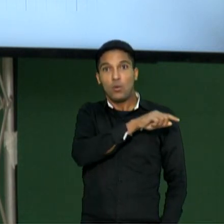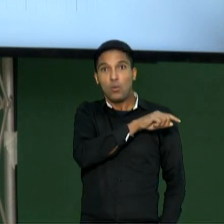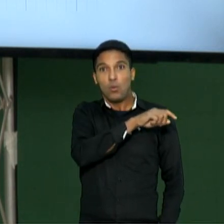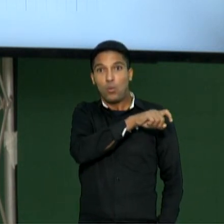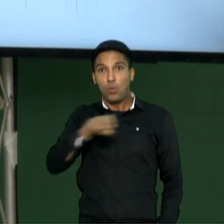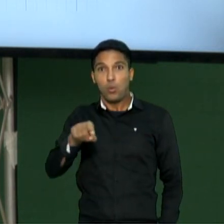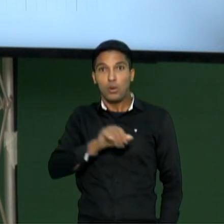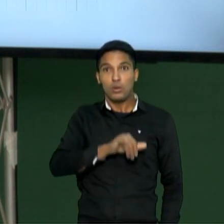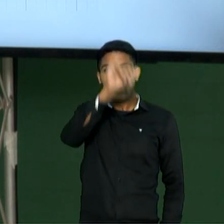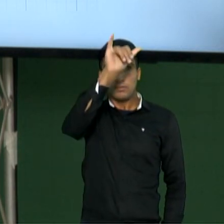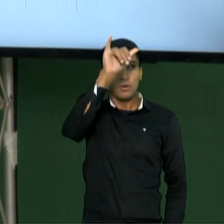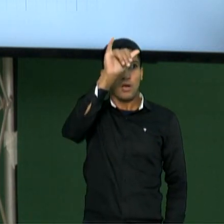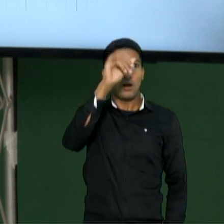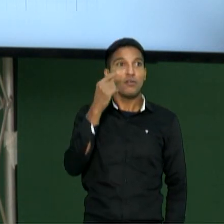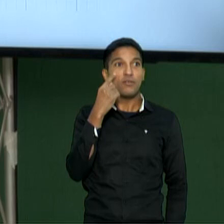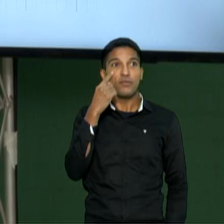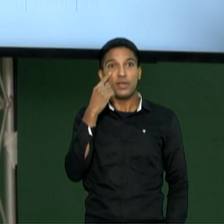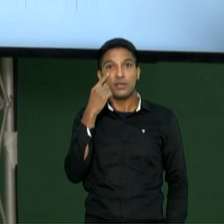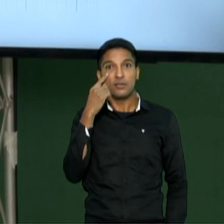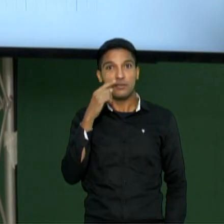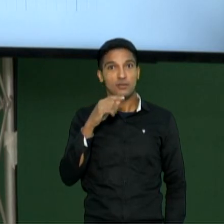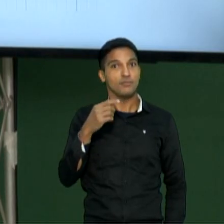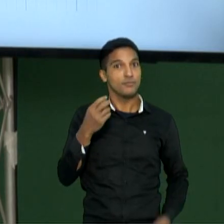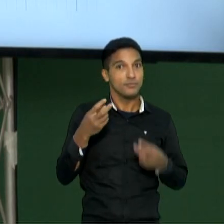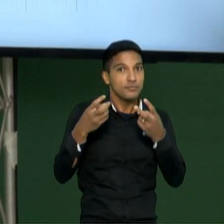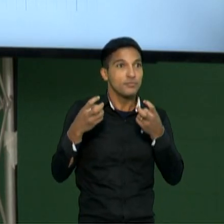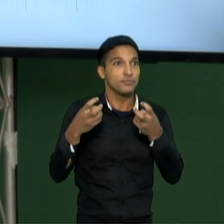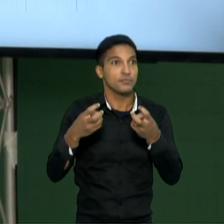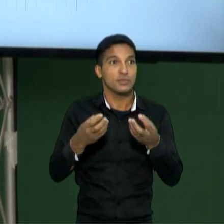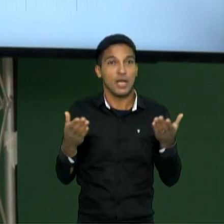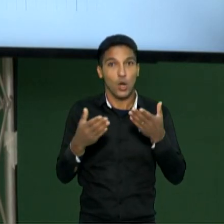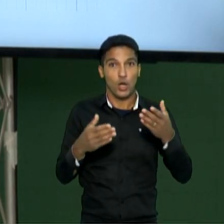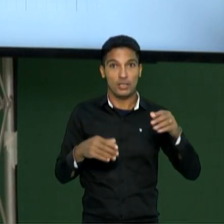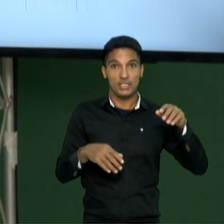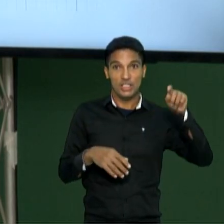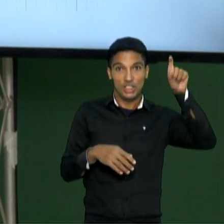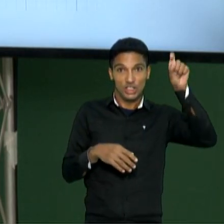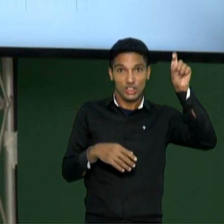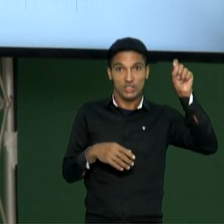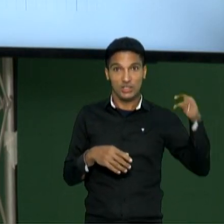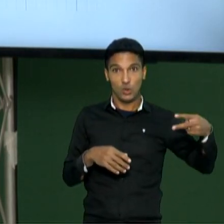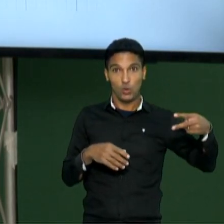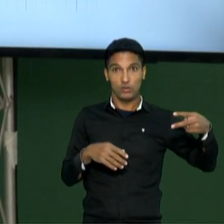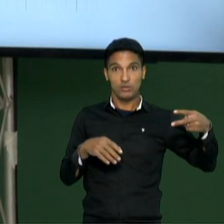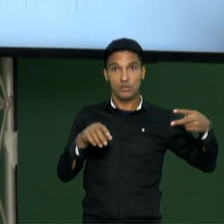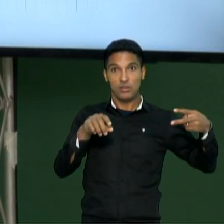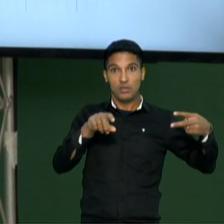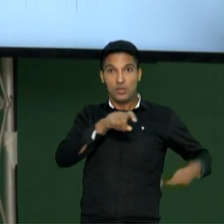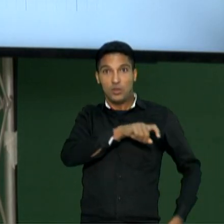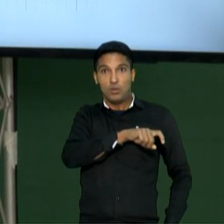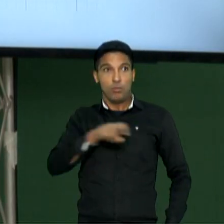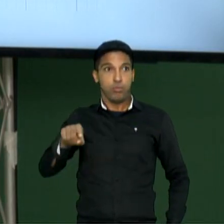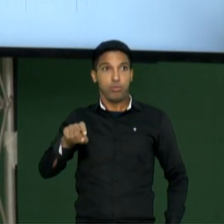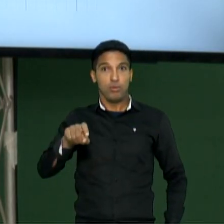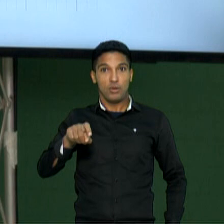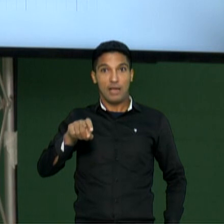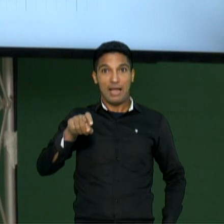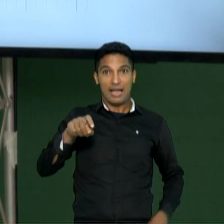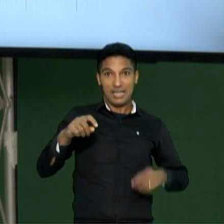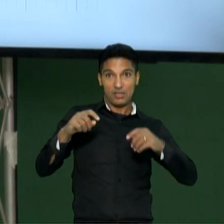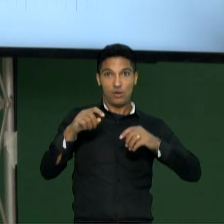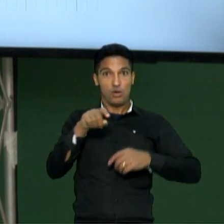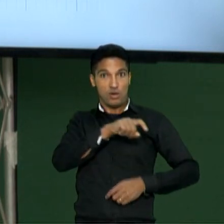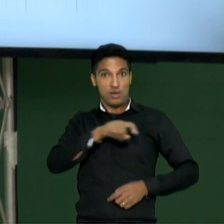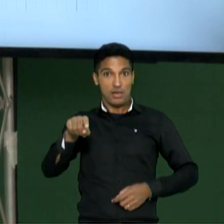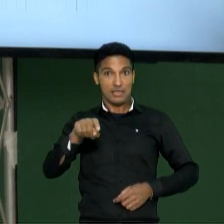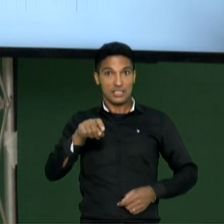mesmo. Para o x igual a 2, o meu y vale 1. O 2 está aqui no x, o y1 está aqui.